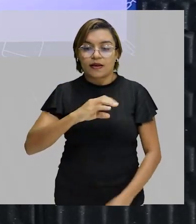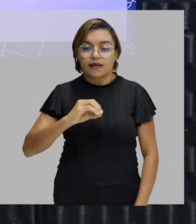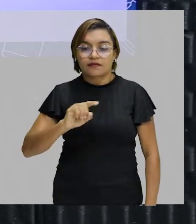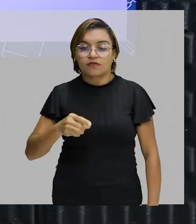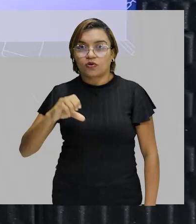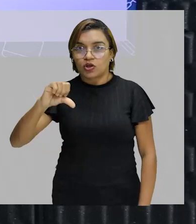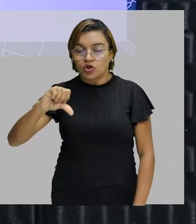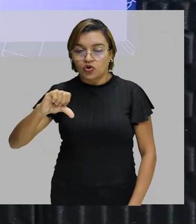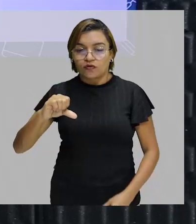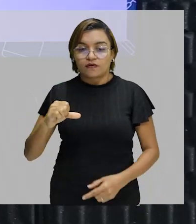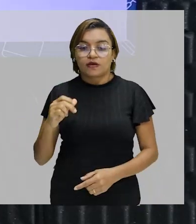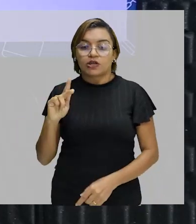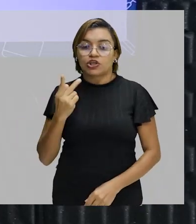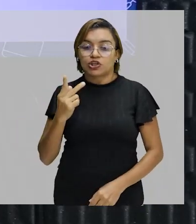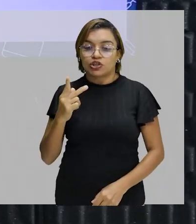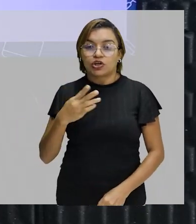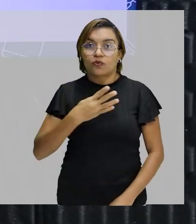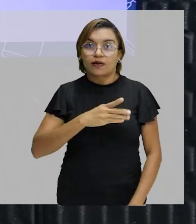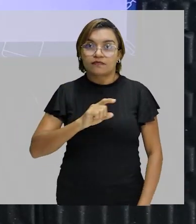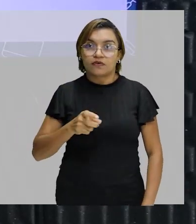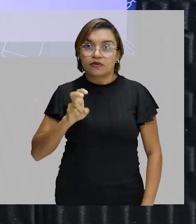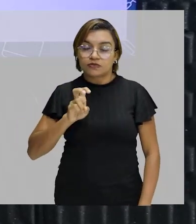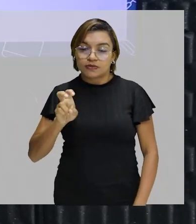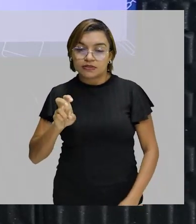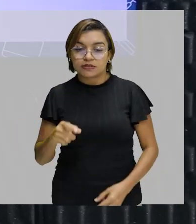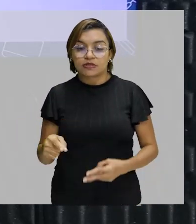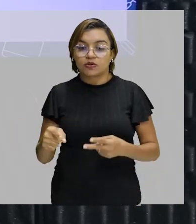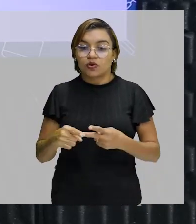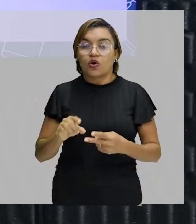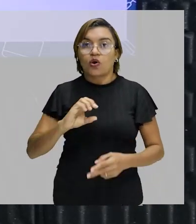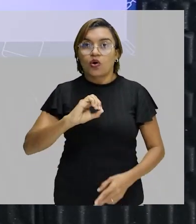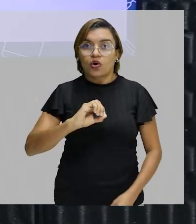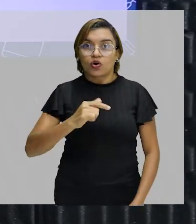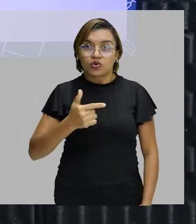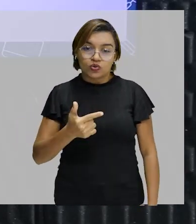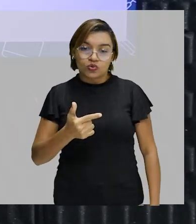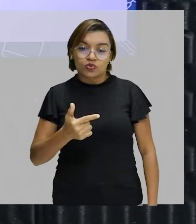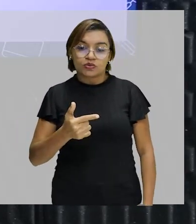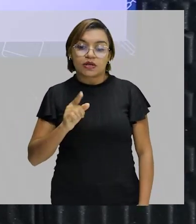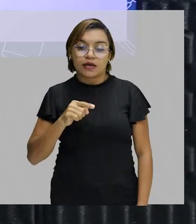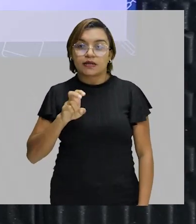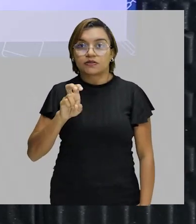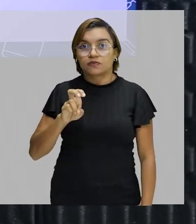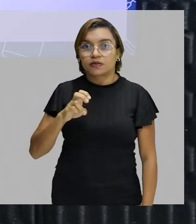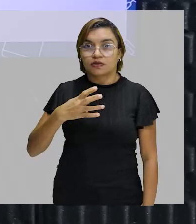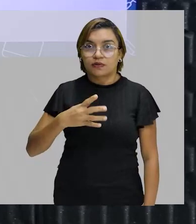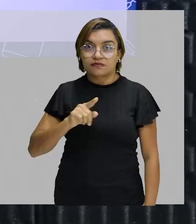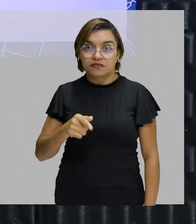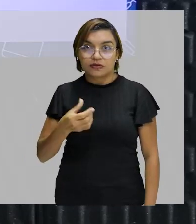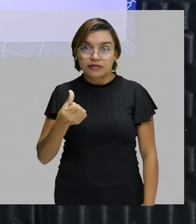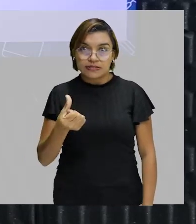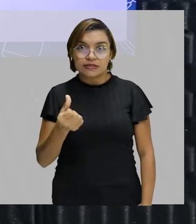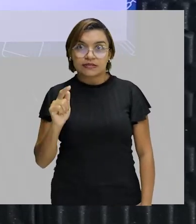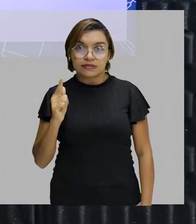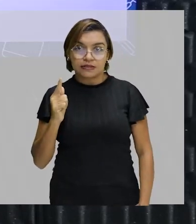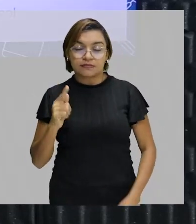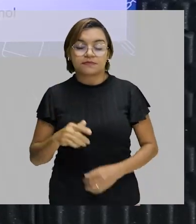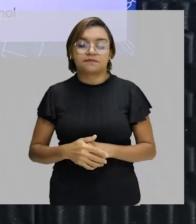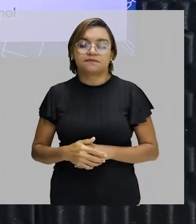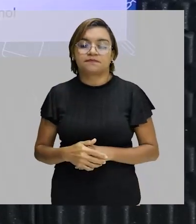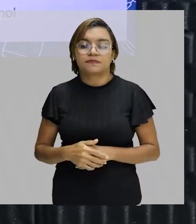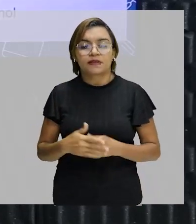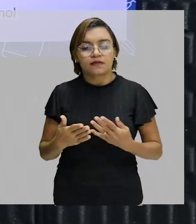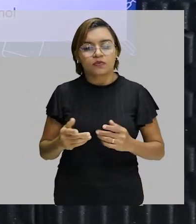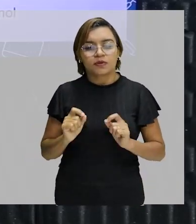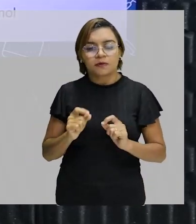gramas para o hidrogênio e 54,6 gramas para o oxigênio. Bom,